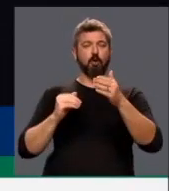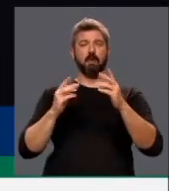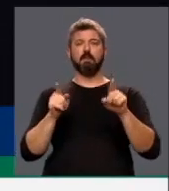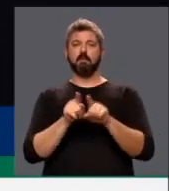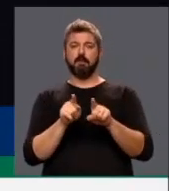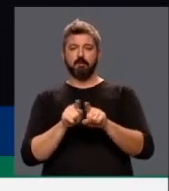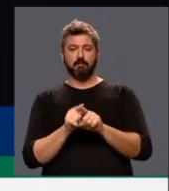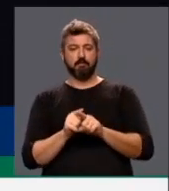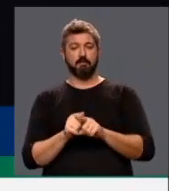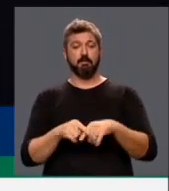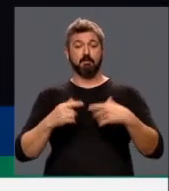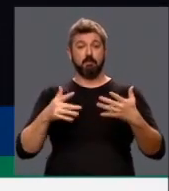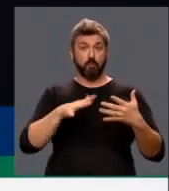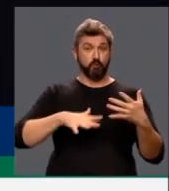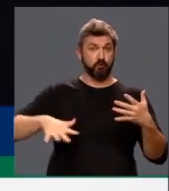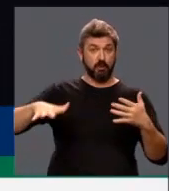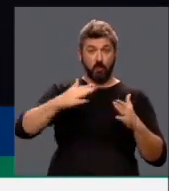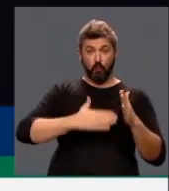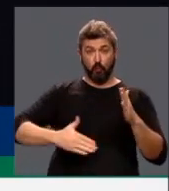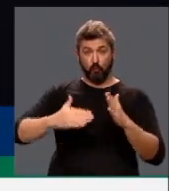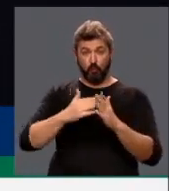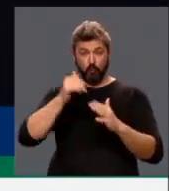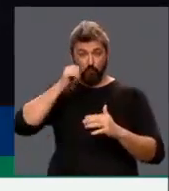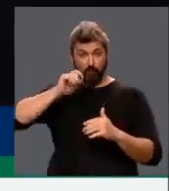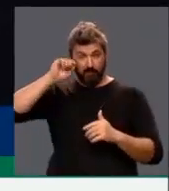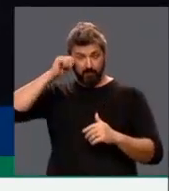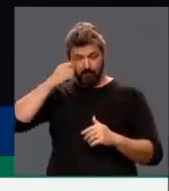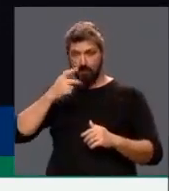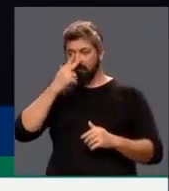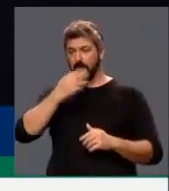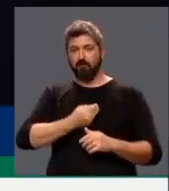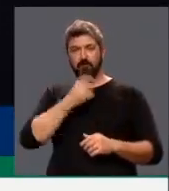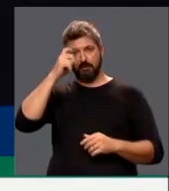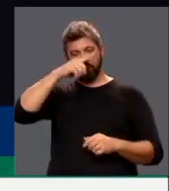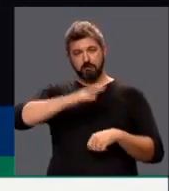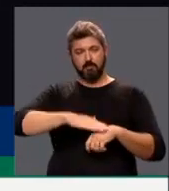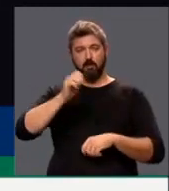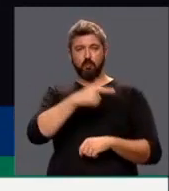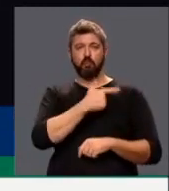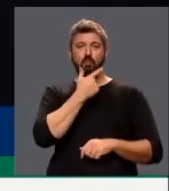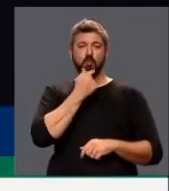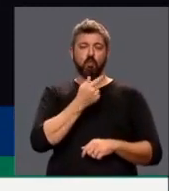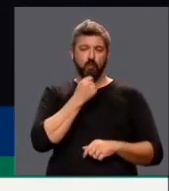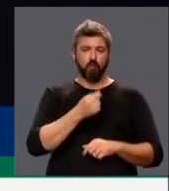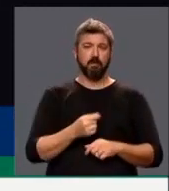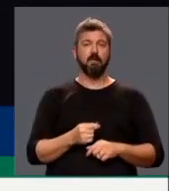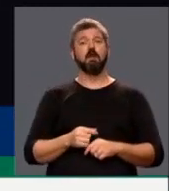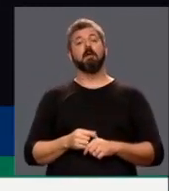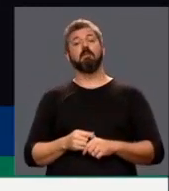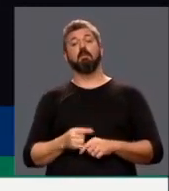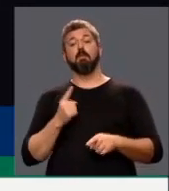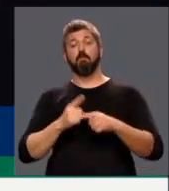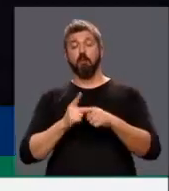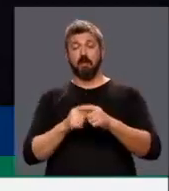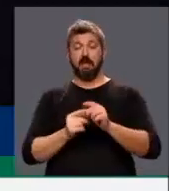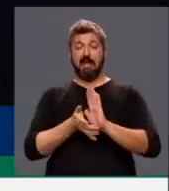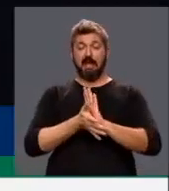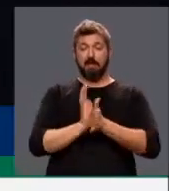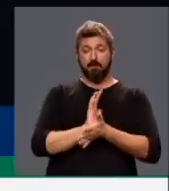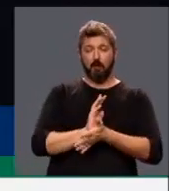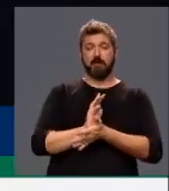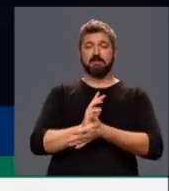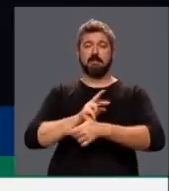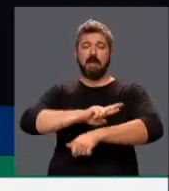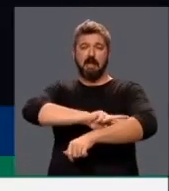geral, todas as condições de vida das mulheres negras são piores, porque o nosso país vive sobre o racismo estrutural e vive sobre o